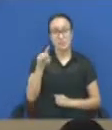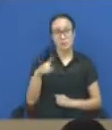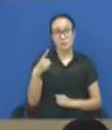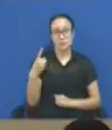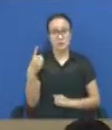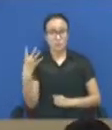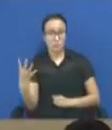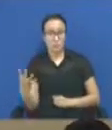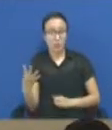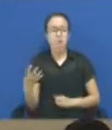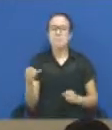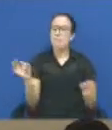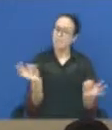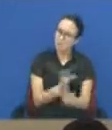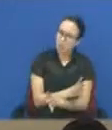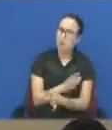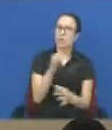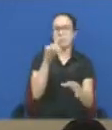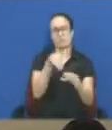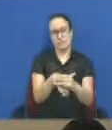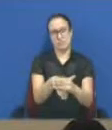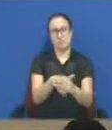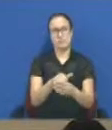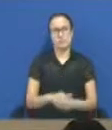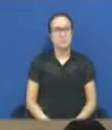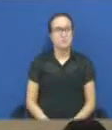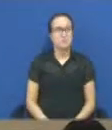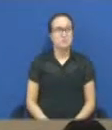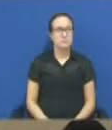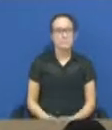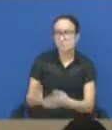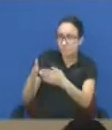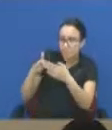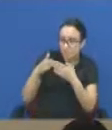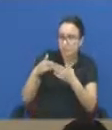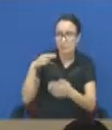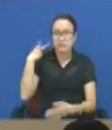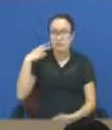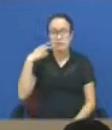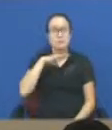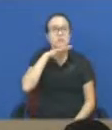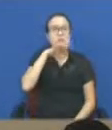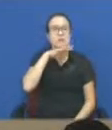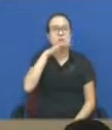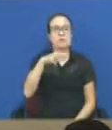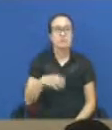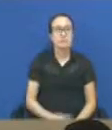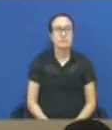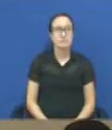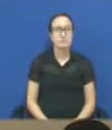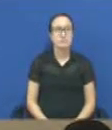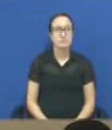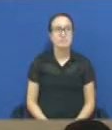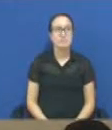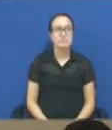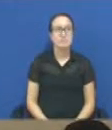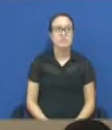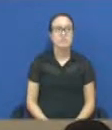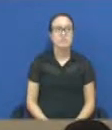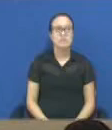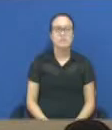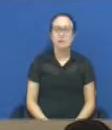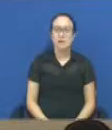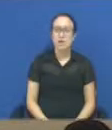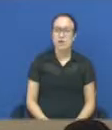votado. Projeto de lei... Questão de ordem, presidente. Pela ordem, vereador Tigrão. Só registrar a presença do ex-vereador